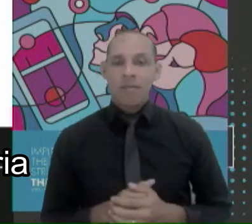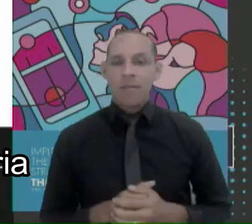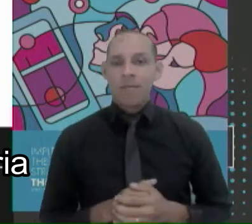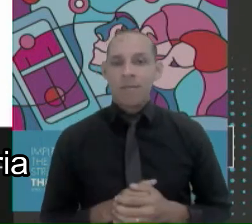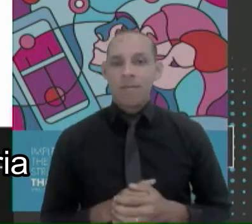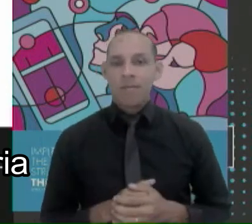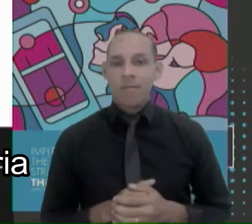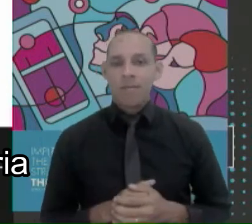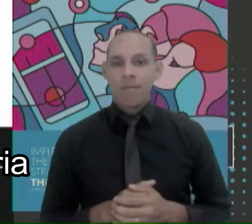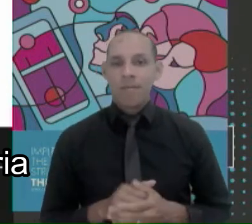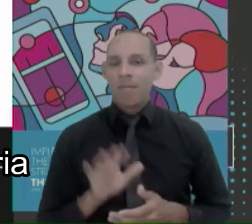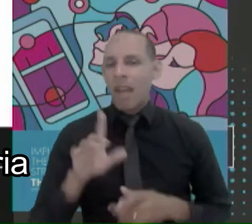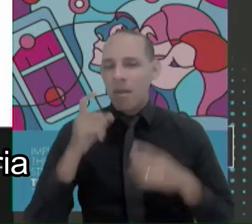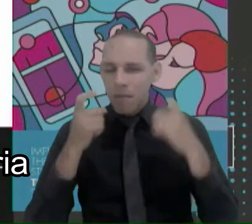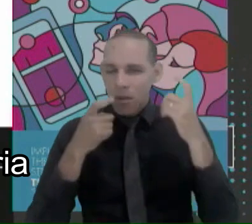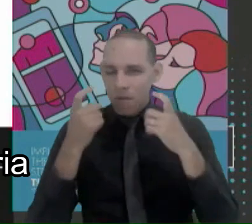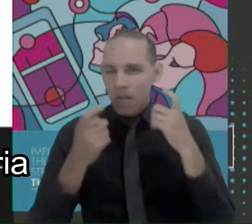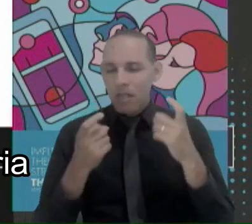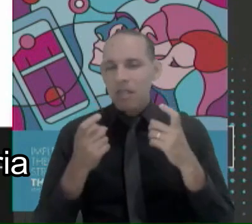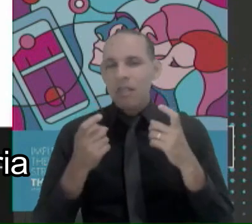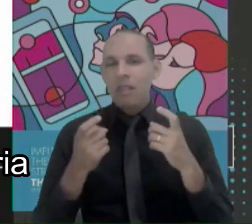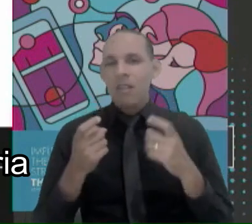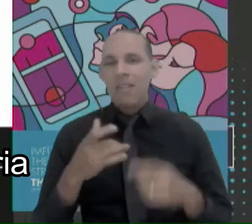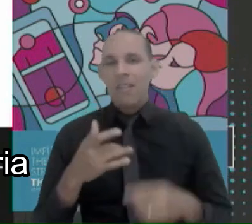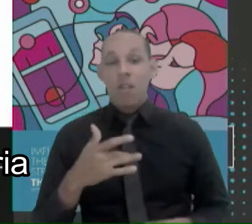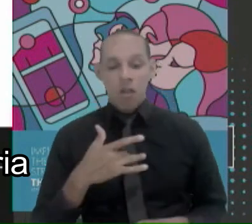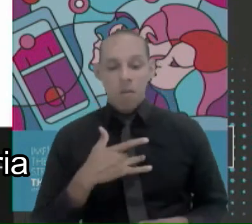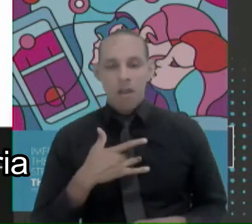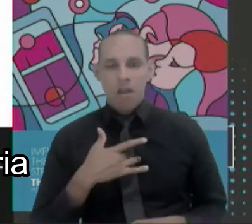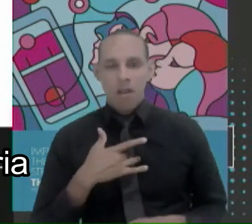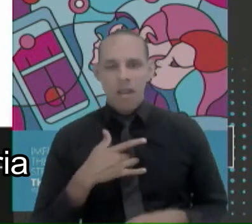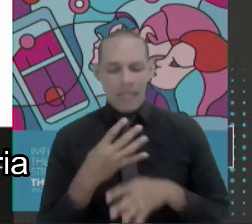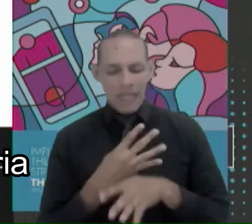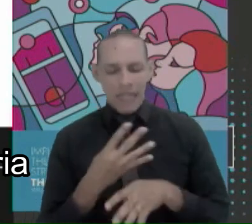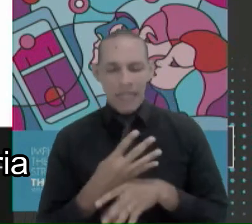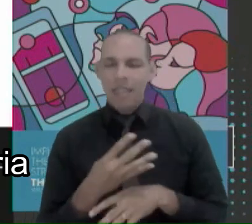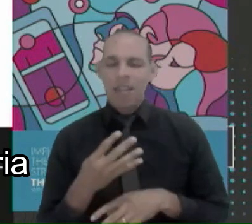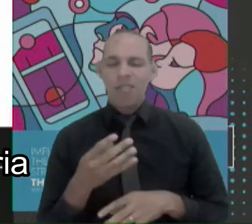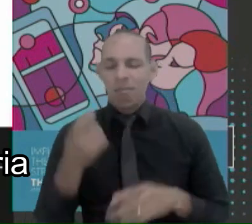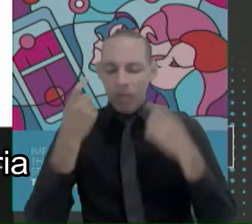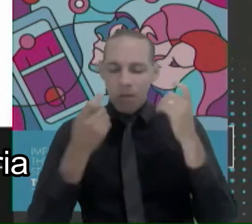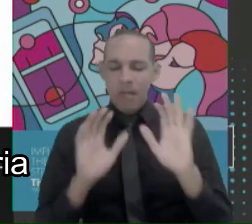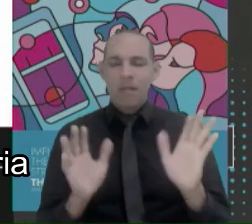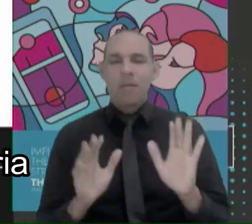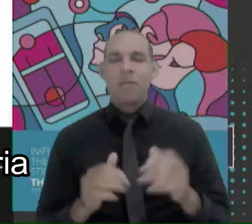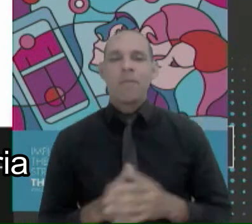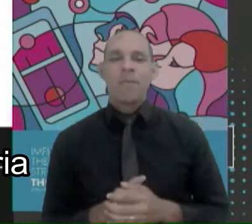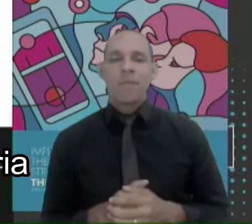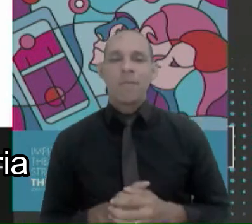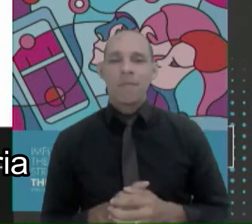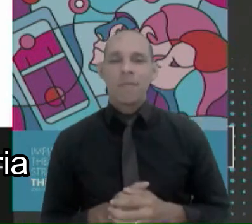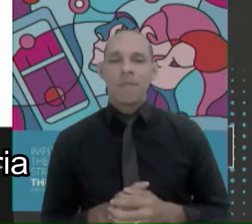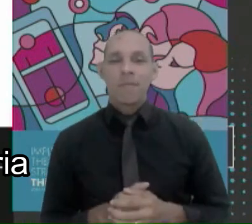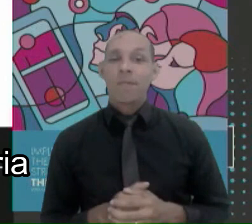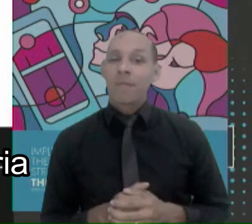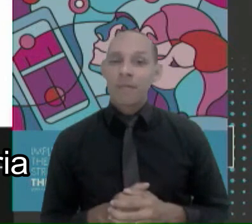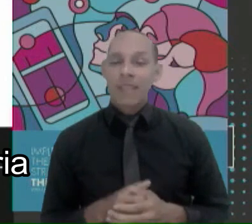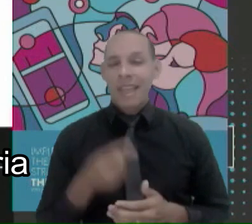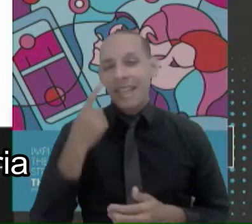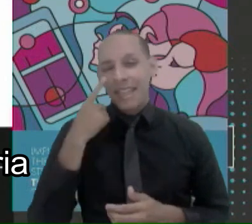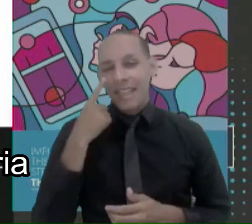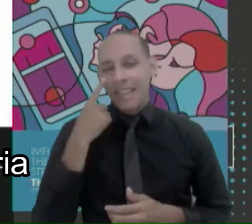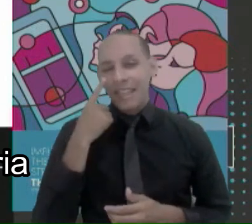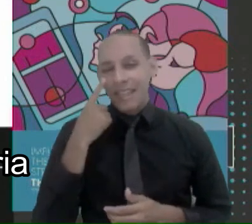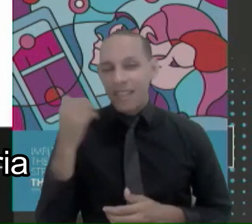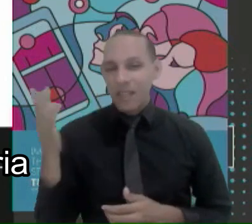a tuberculose resistente, né? Quando a gente olha essa lista de 30 países, a gente refaz esse recorte social,